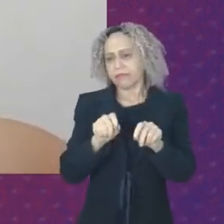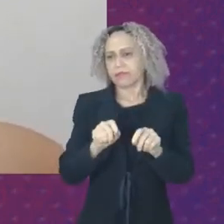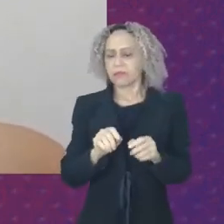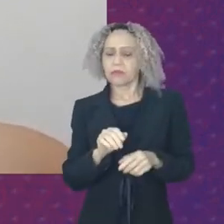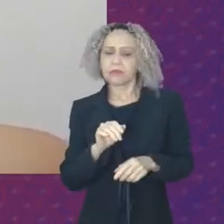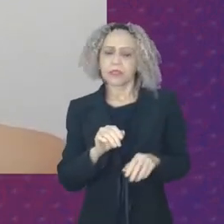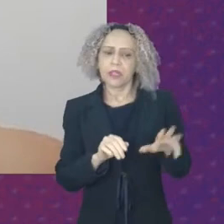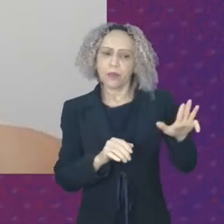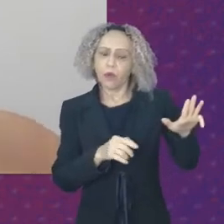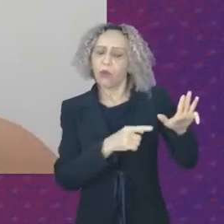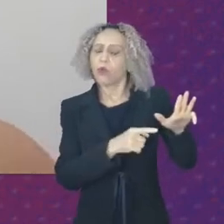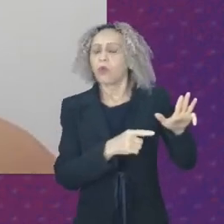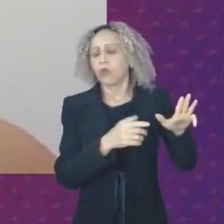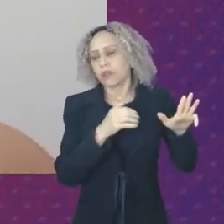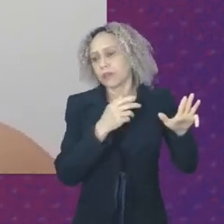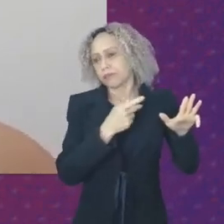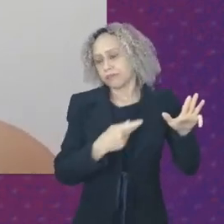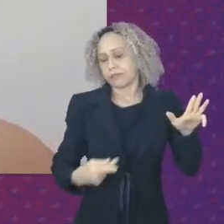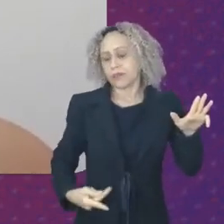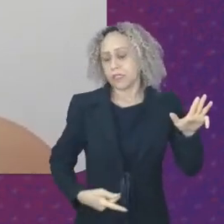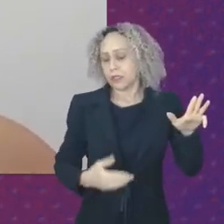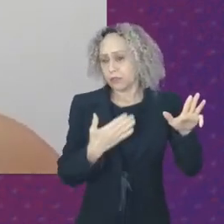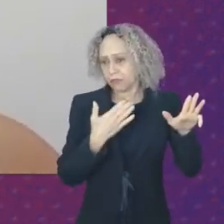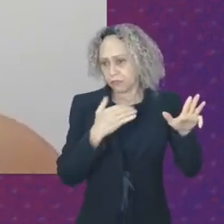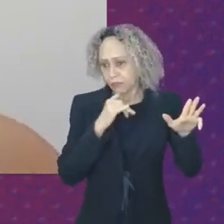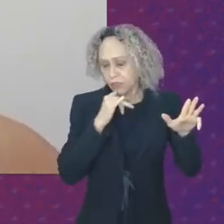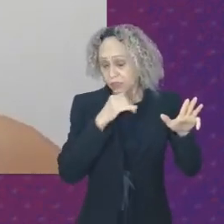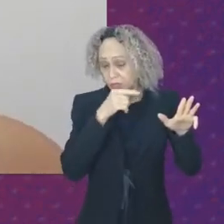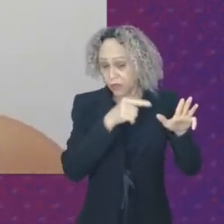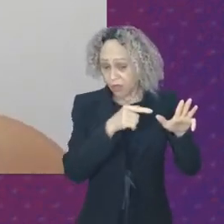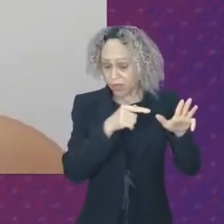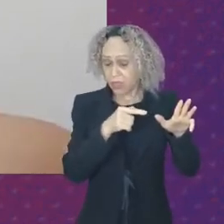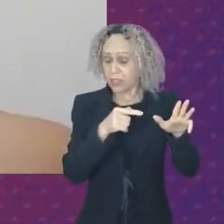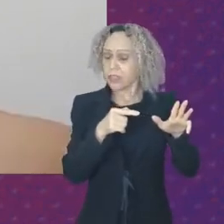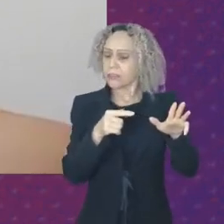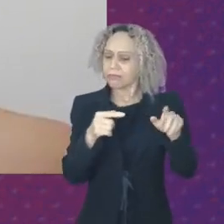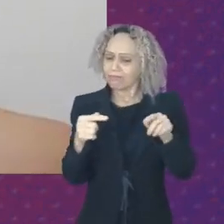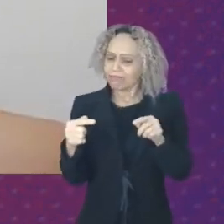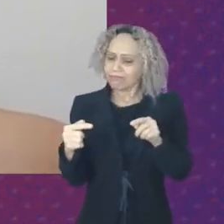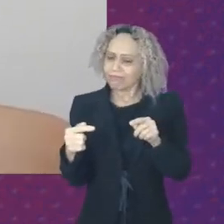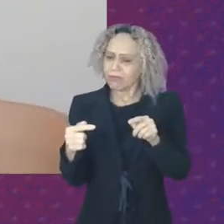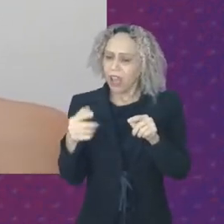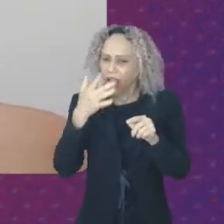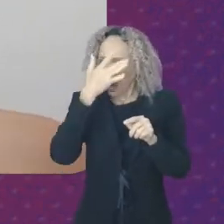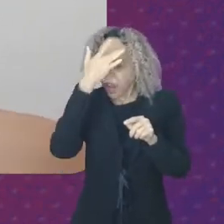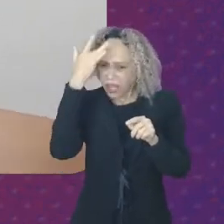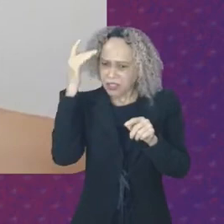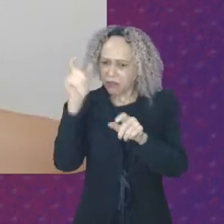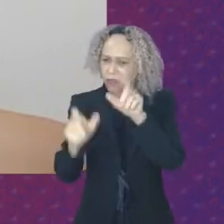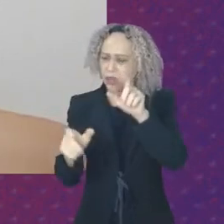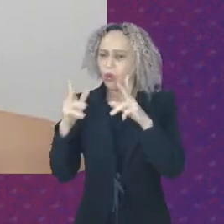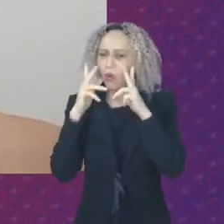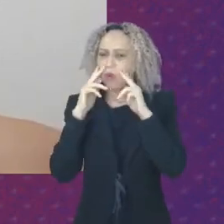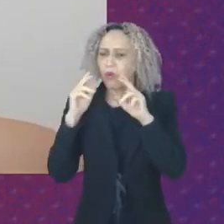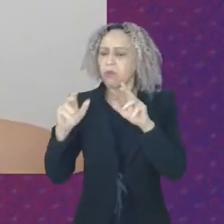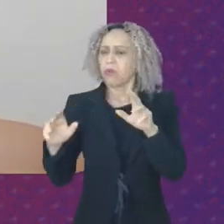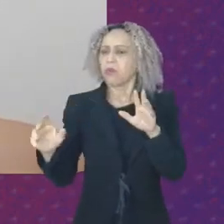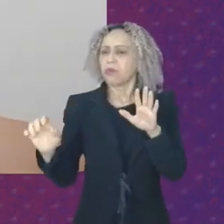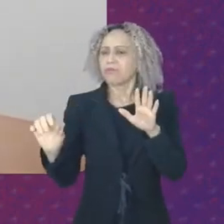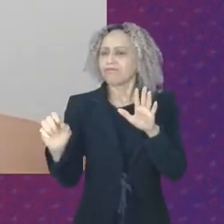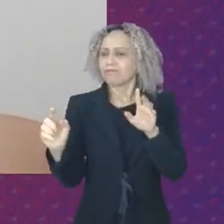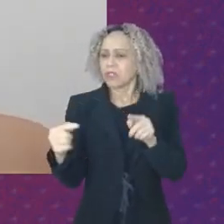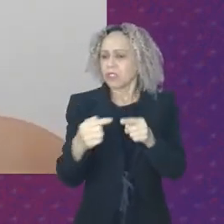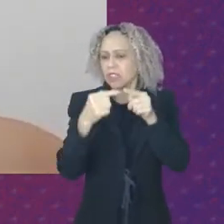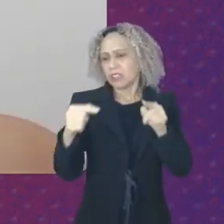Lula, e infelizmente o presidente nominável anterior também utilizou muito isso,